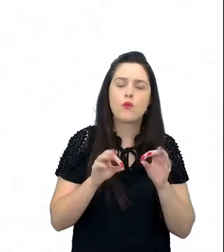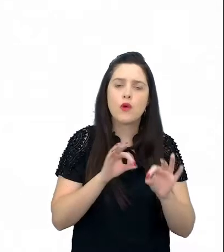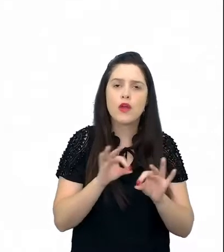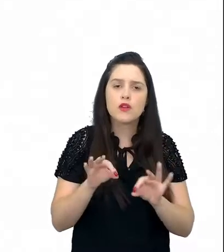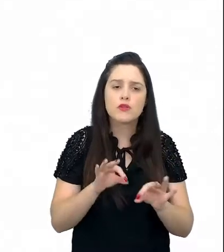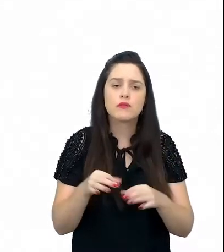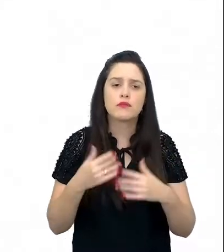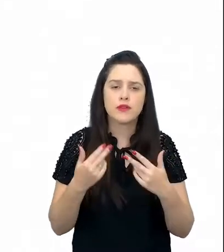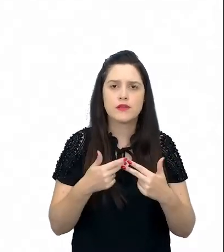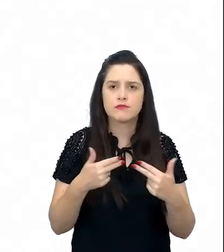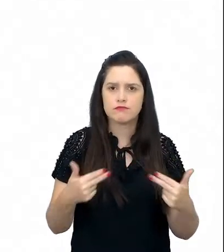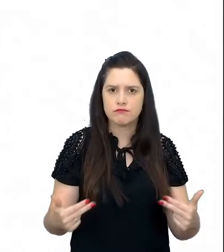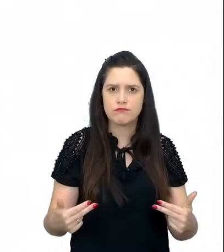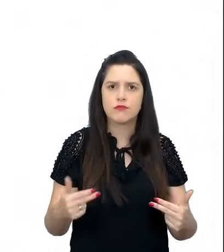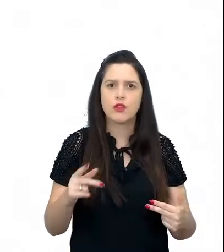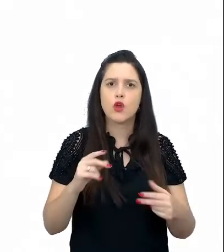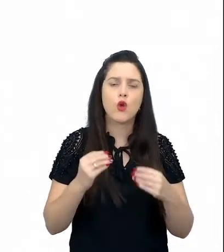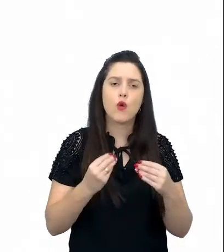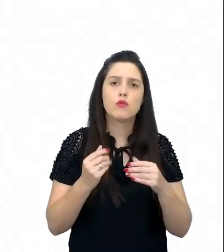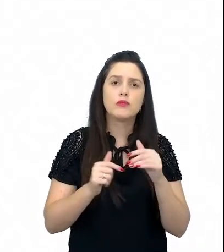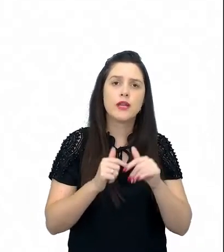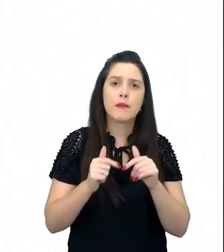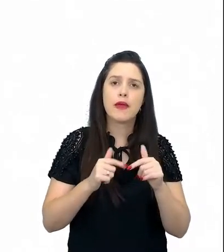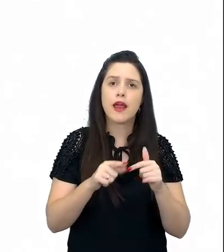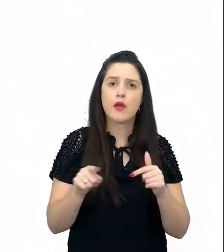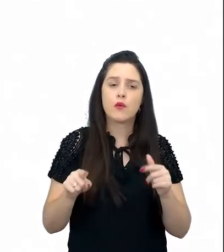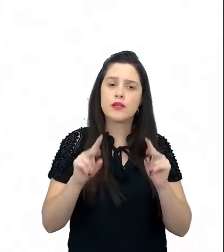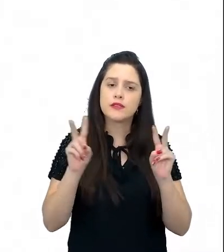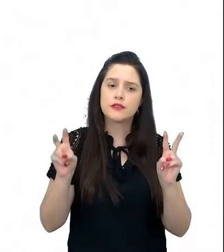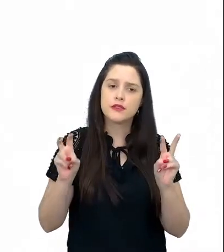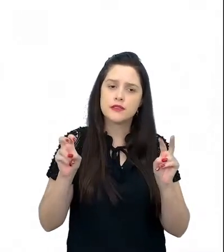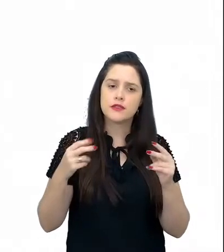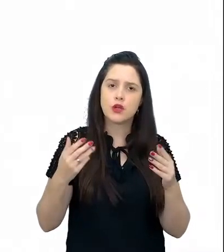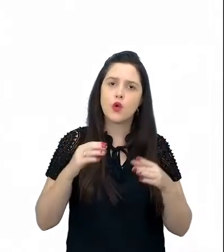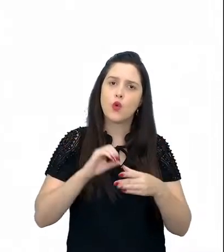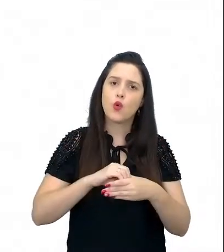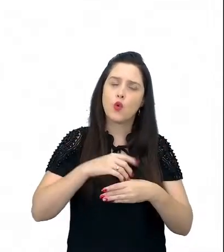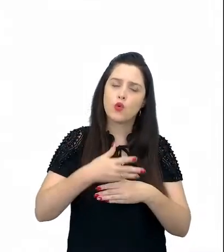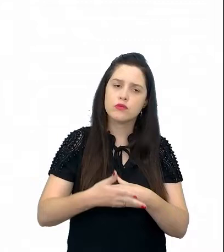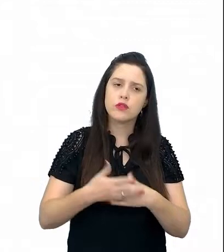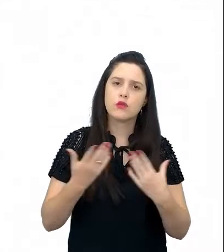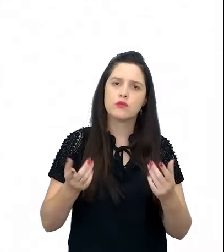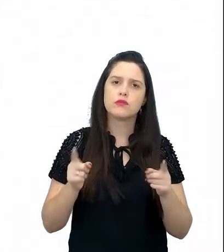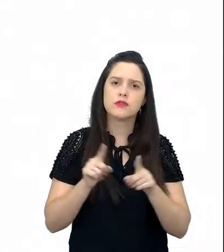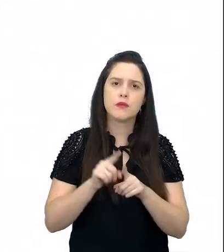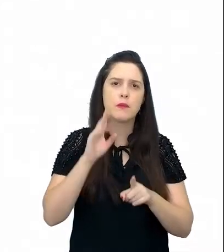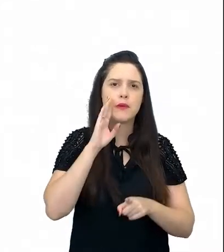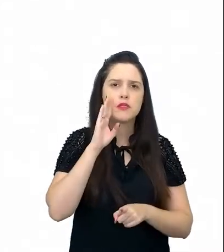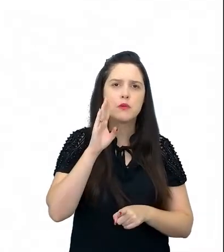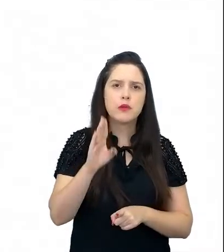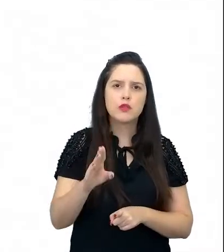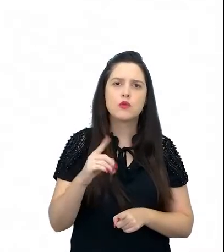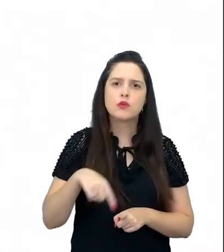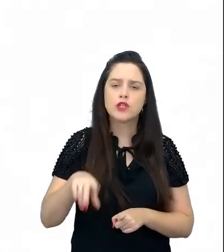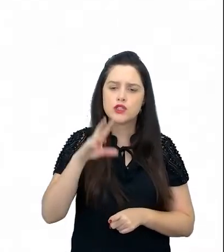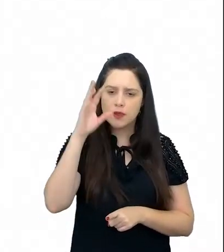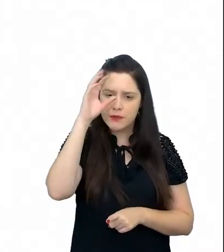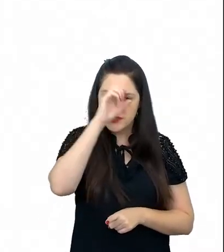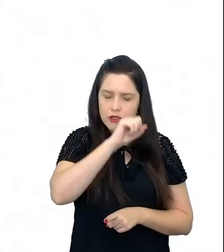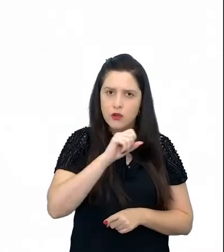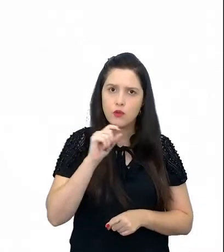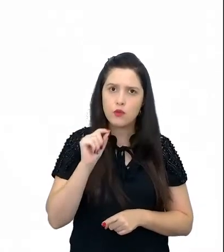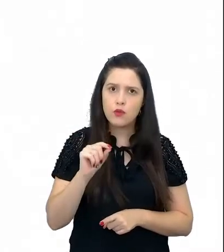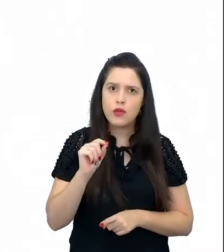de números que é pouco trabalhado. São o quê? O conjunto dos números racionais, principalmente quando a gente apresenta o quê?